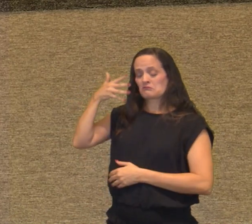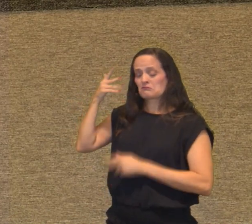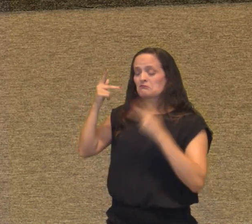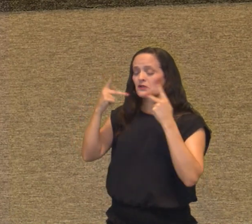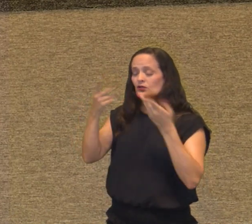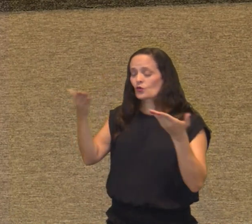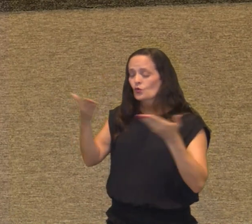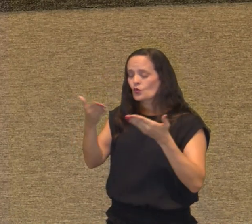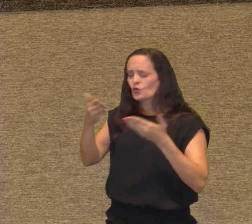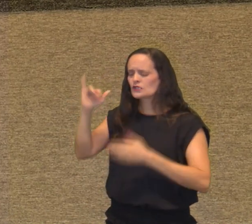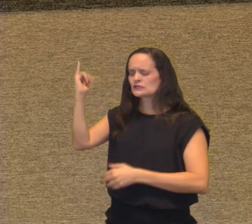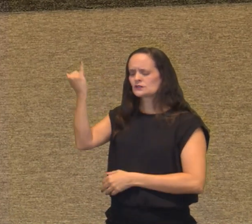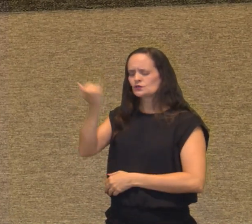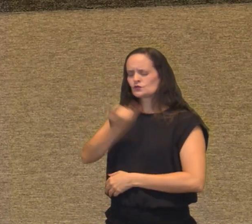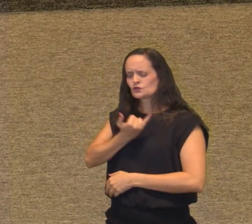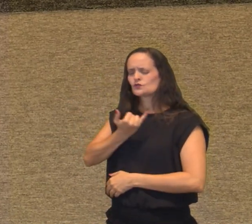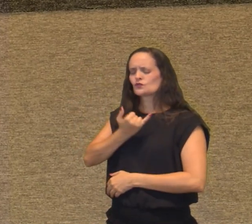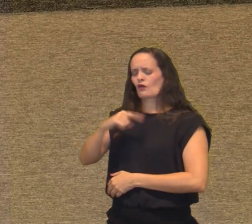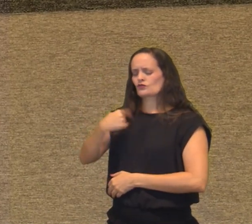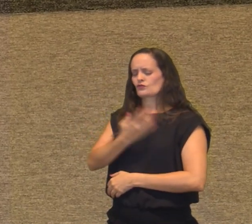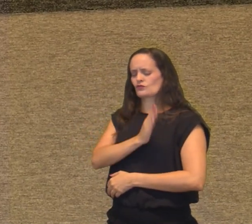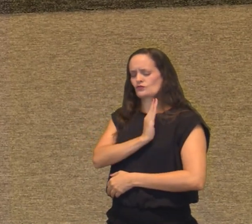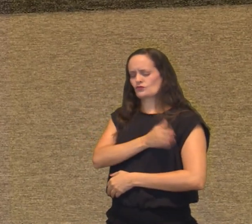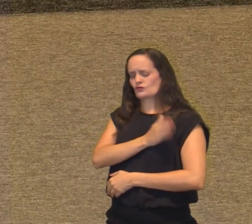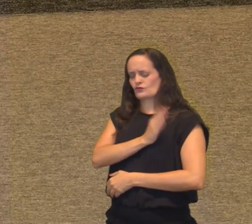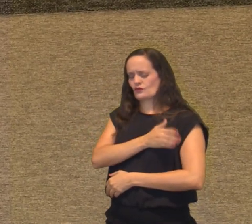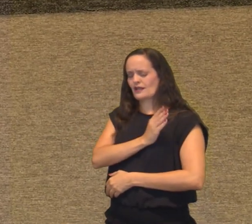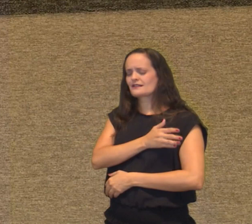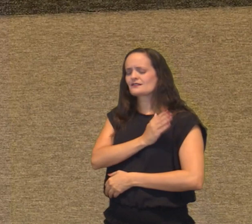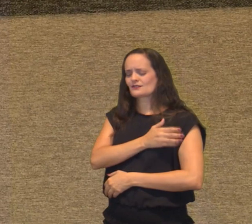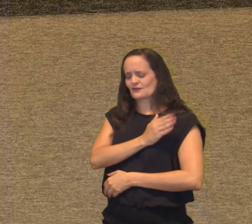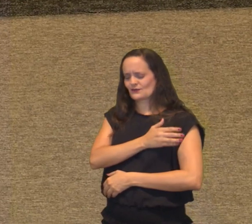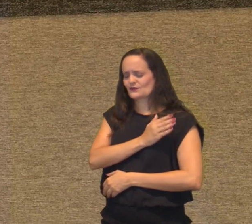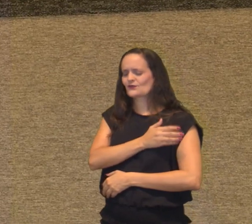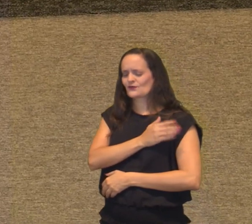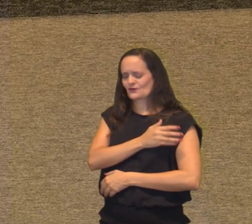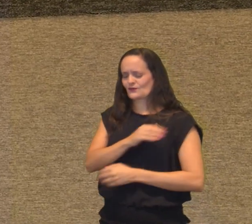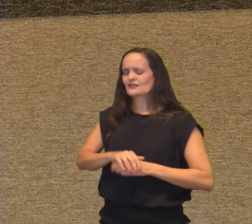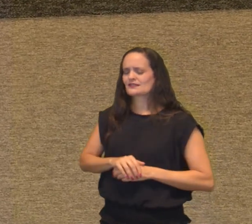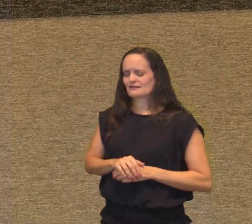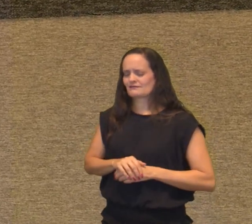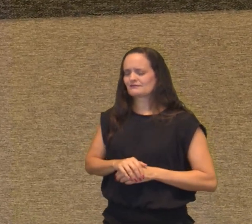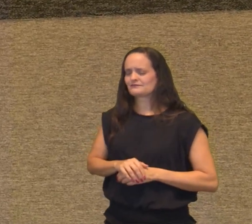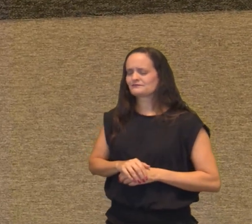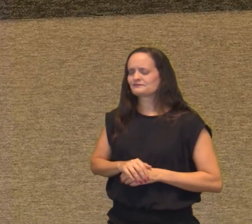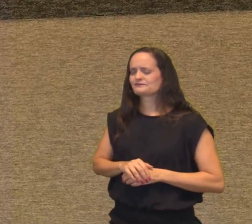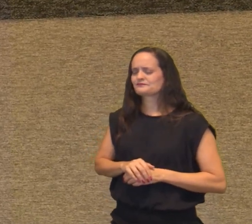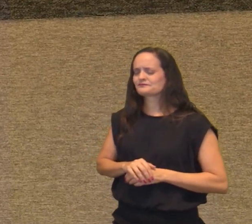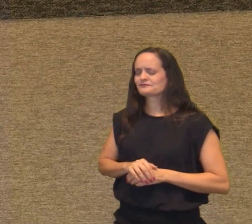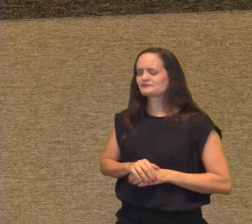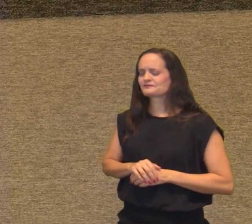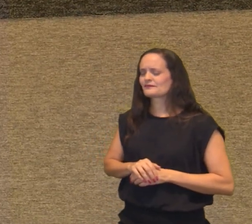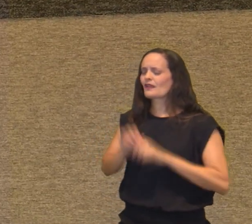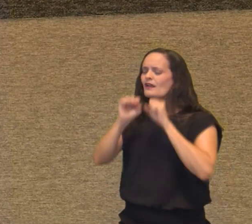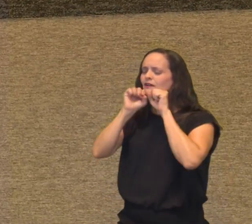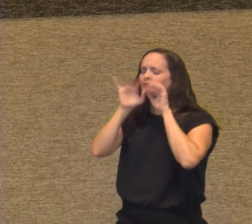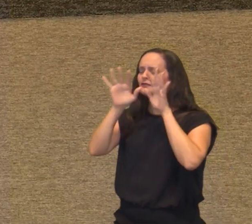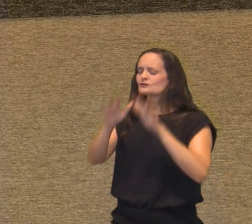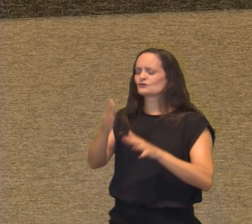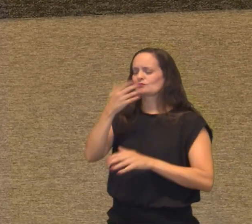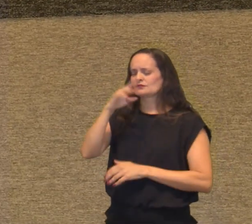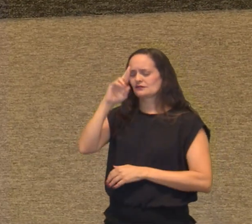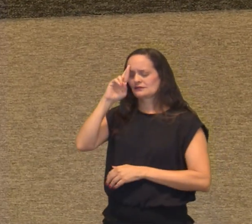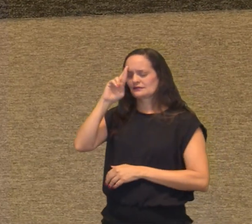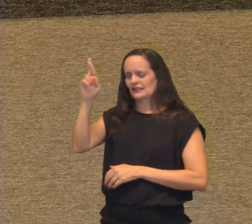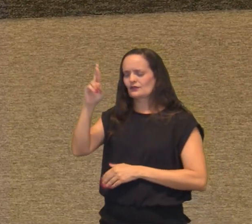Teu santo coração aos nossos corações através do Teu servo, Pai. Abençoa-nos,